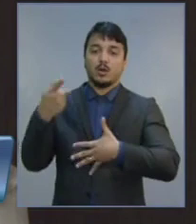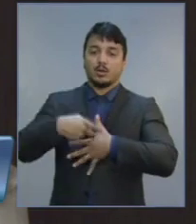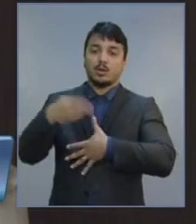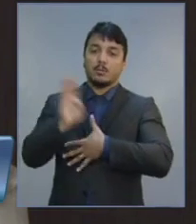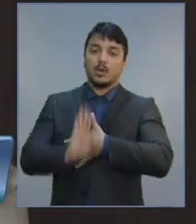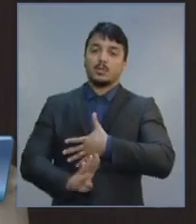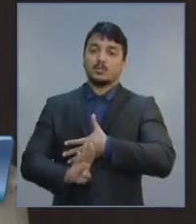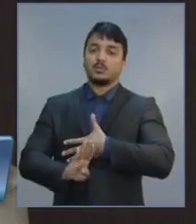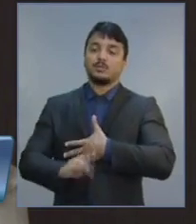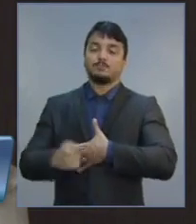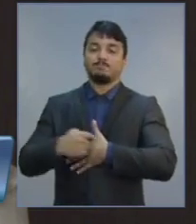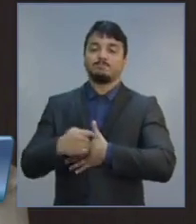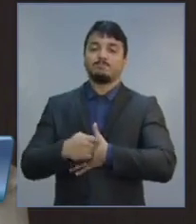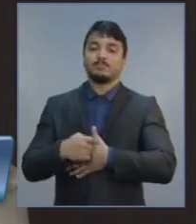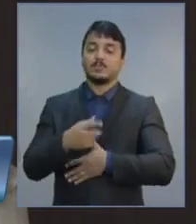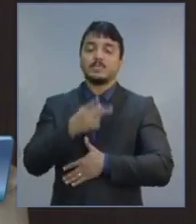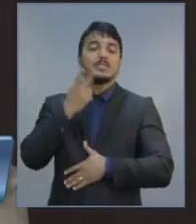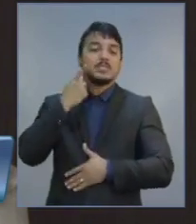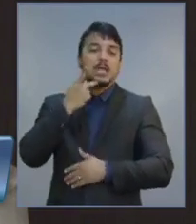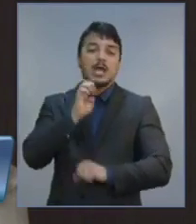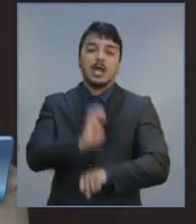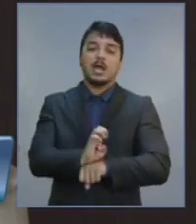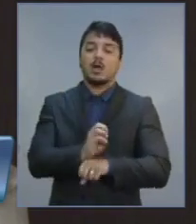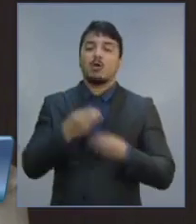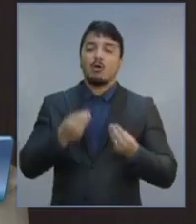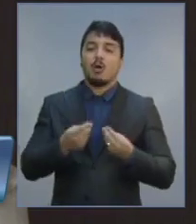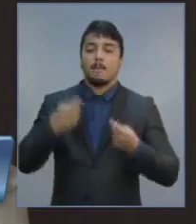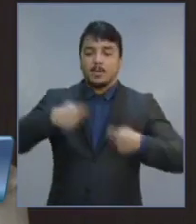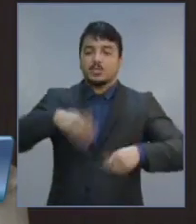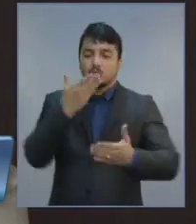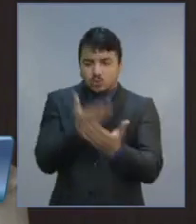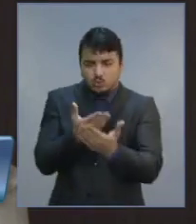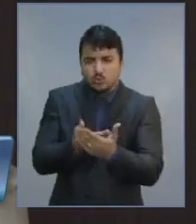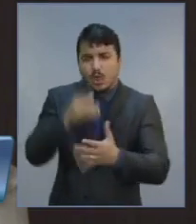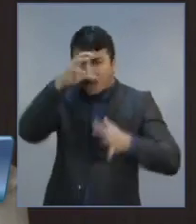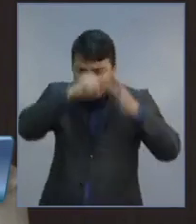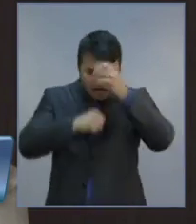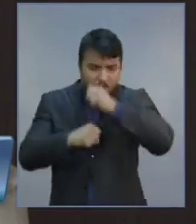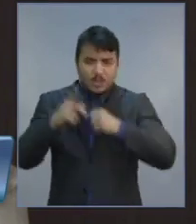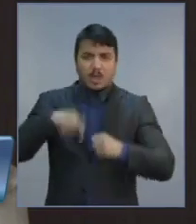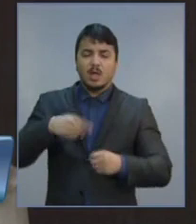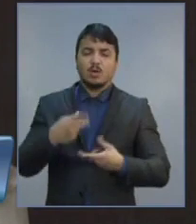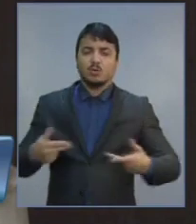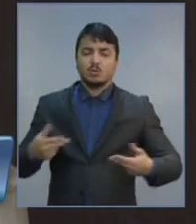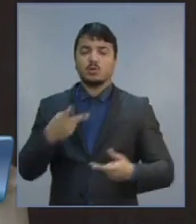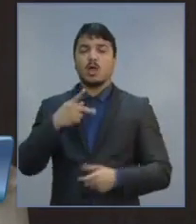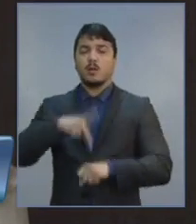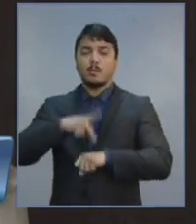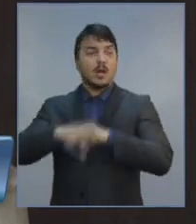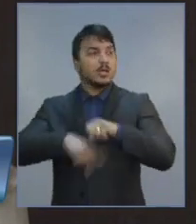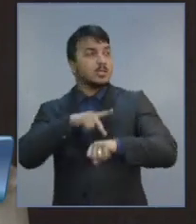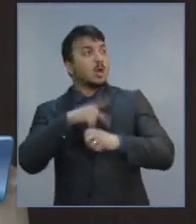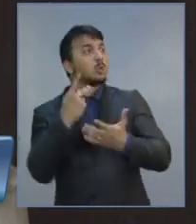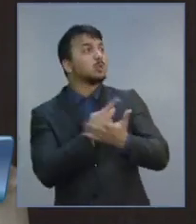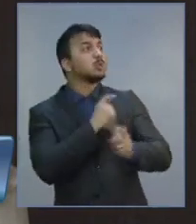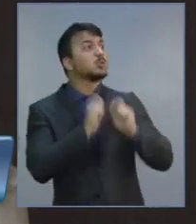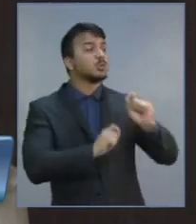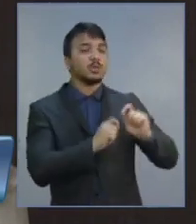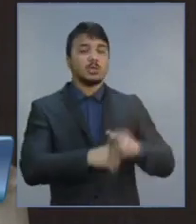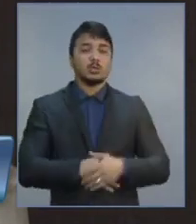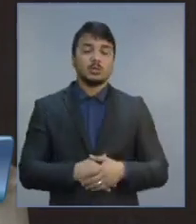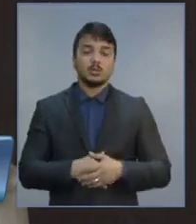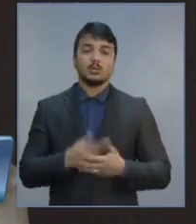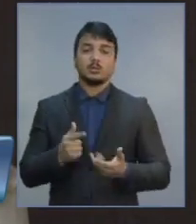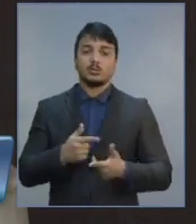preciso aprender. É preciso estudar para aprender. Nós temos que aprender o que aconteceu nesses países. Eu queria rejeitar